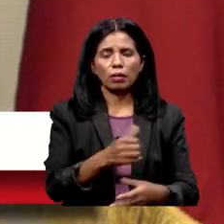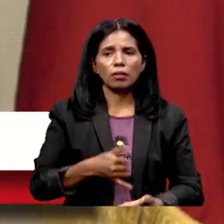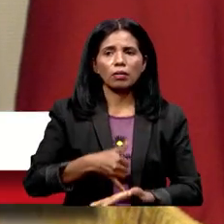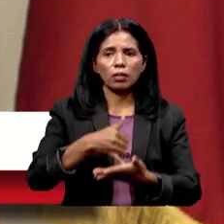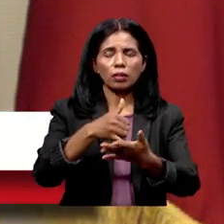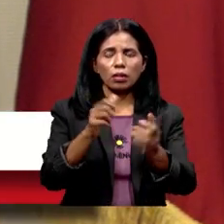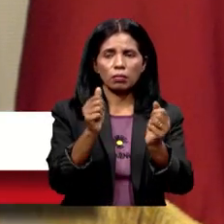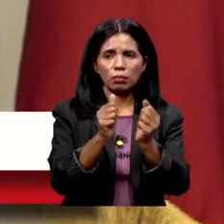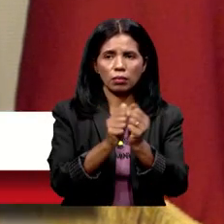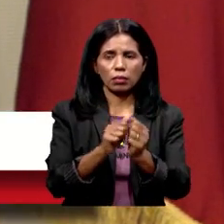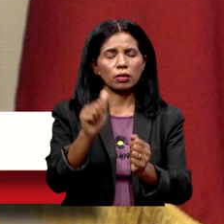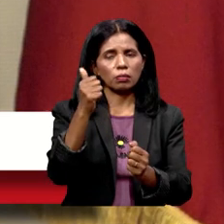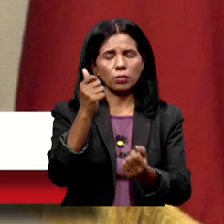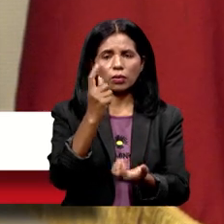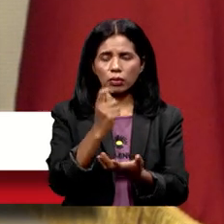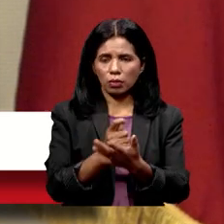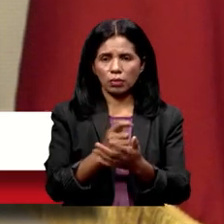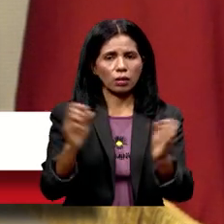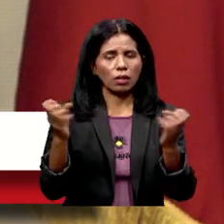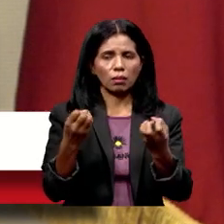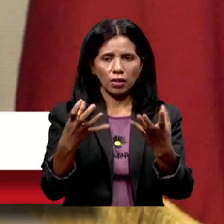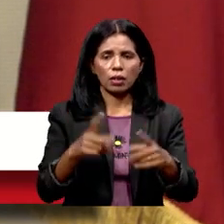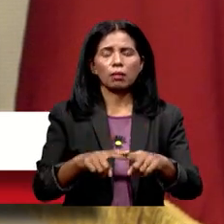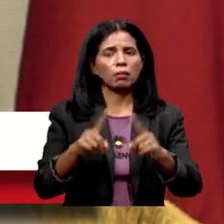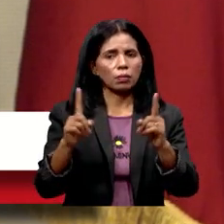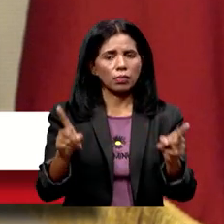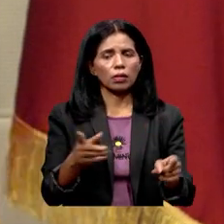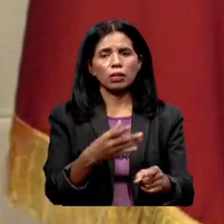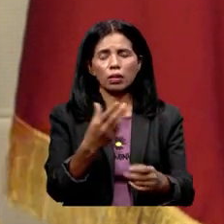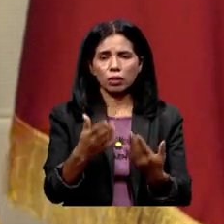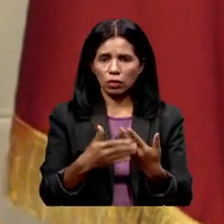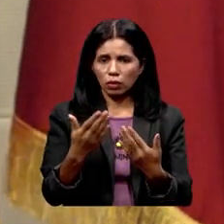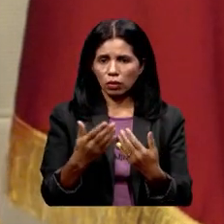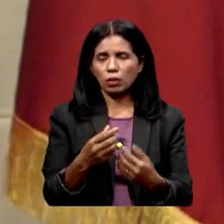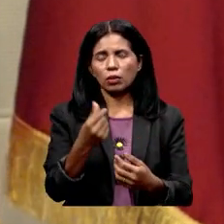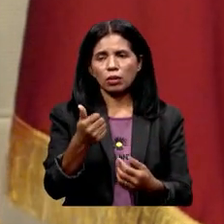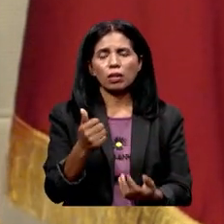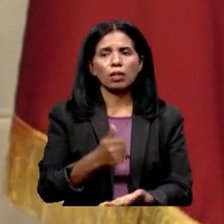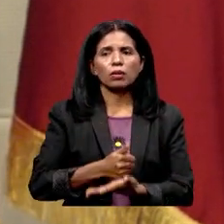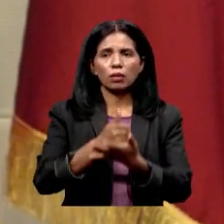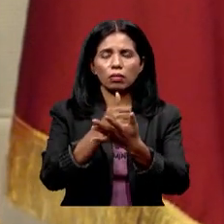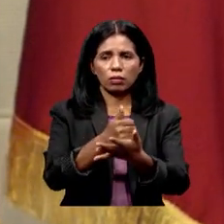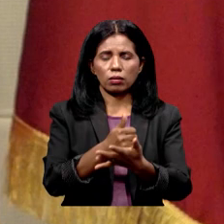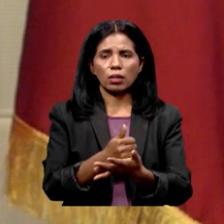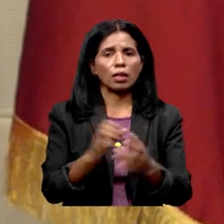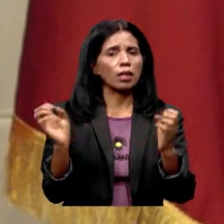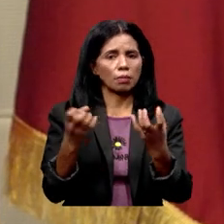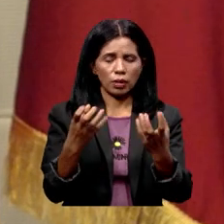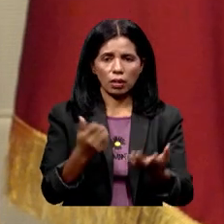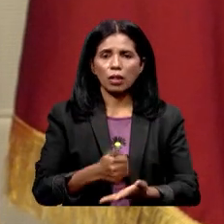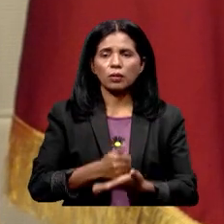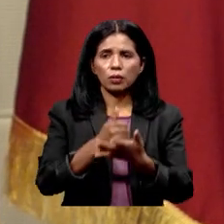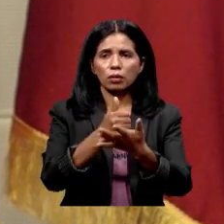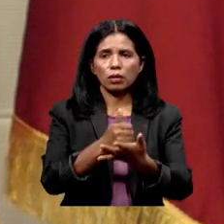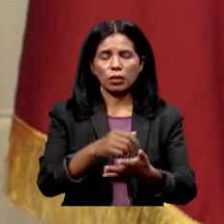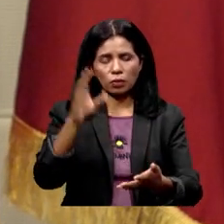mil dólares, la barac, mas então ajuda. Mas la barac, mas